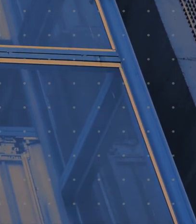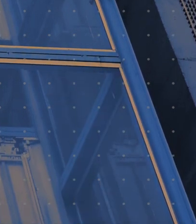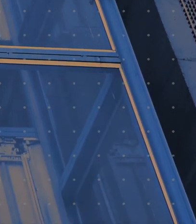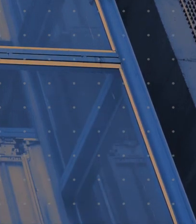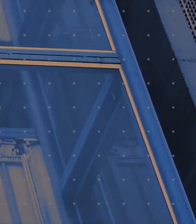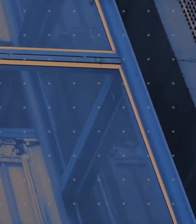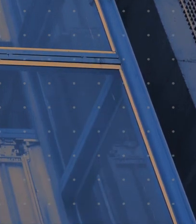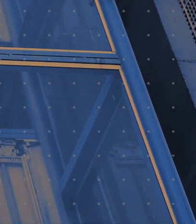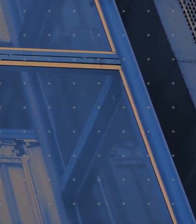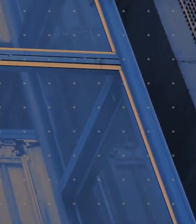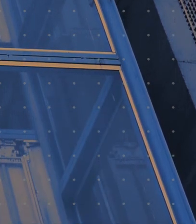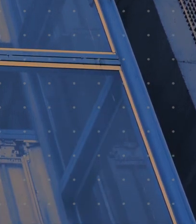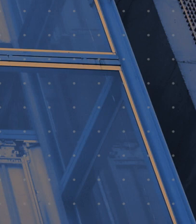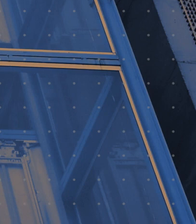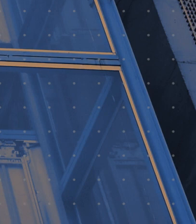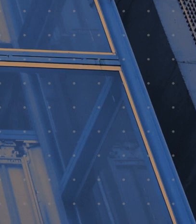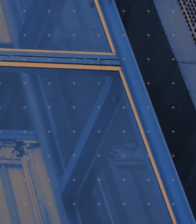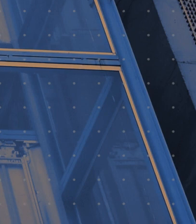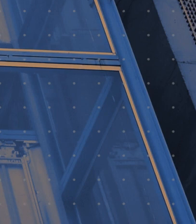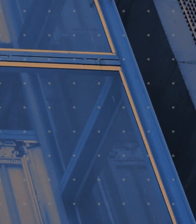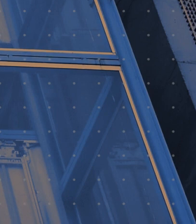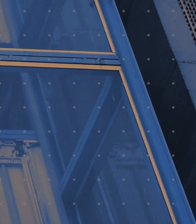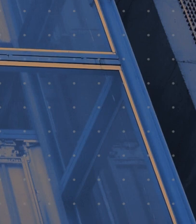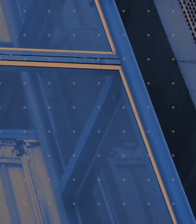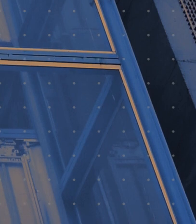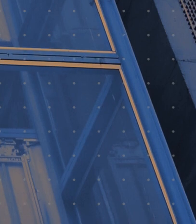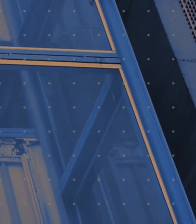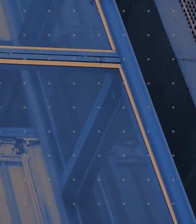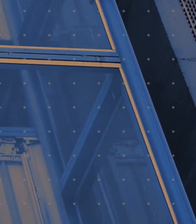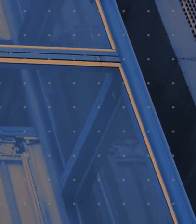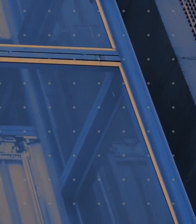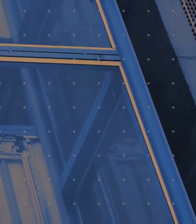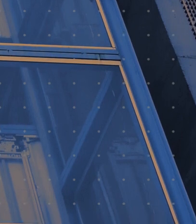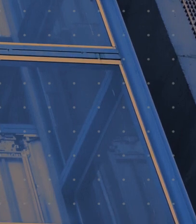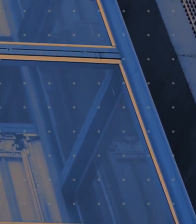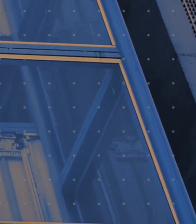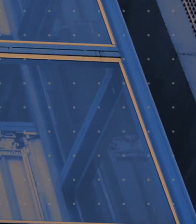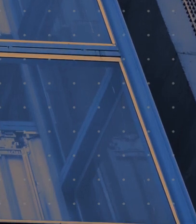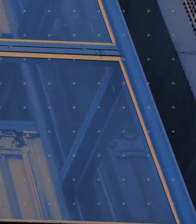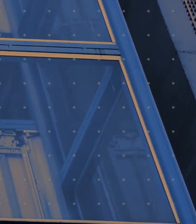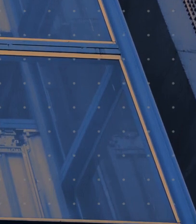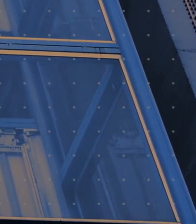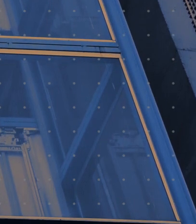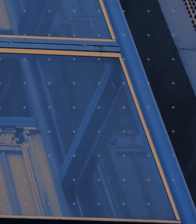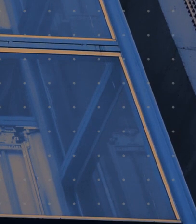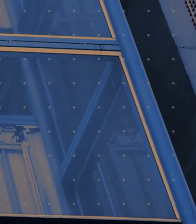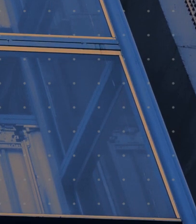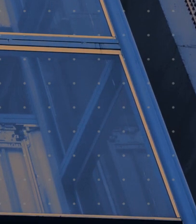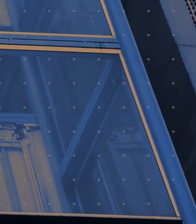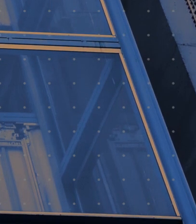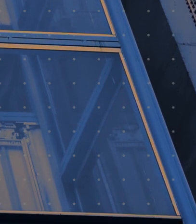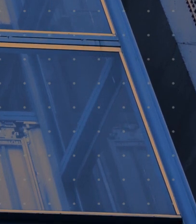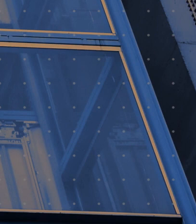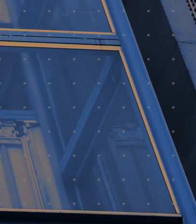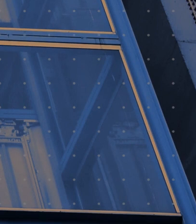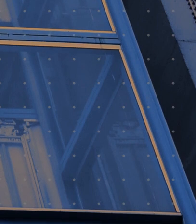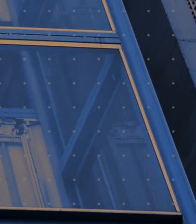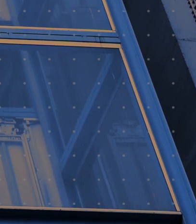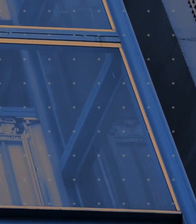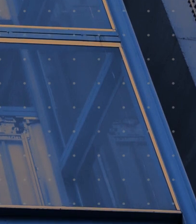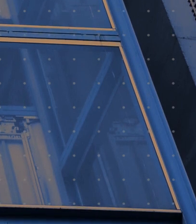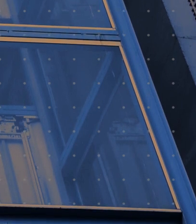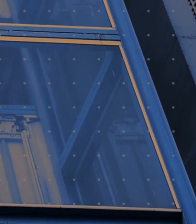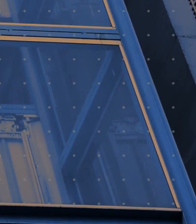e descarga, ajudante de montagem, ajudante de obras, ajudante de pavimentação, apontador de obras,